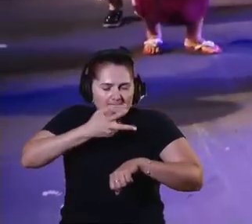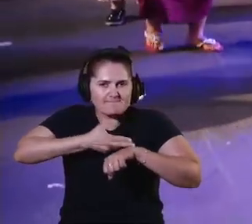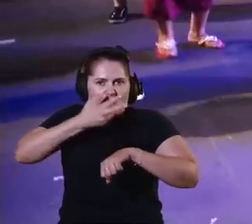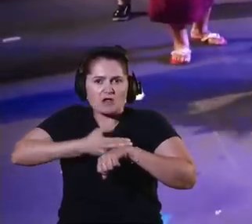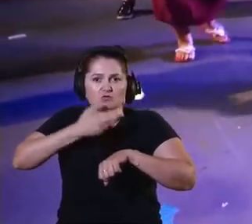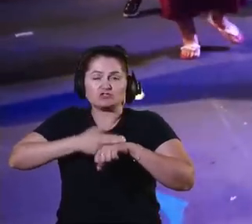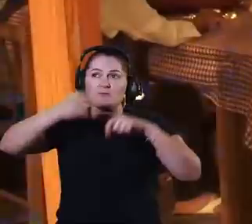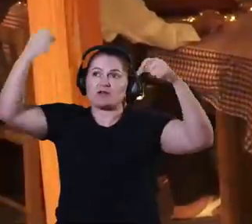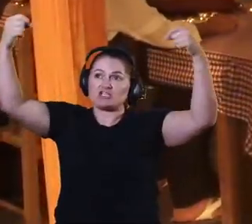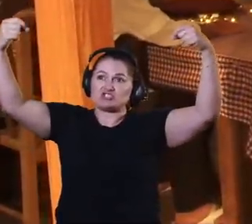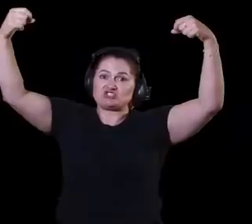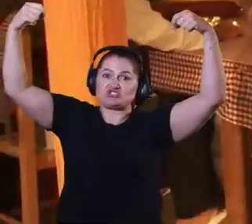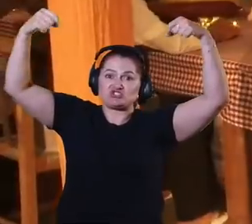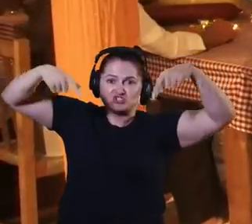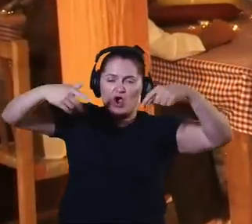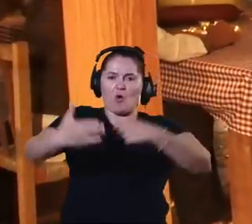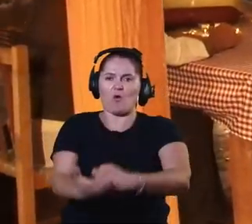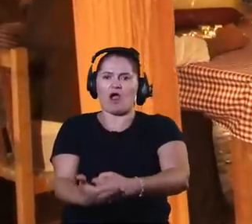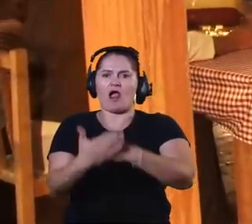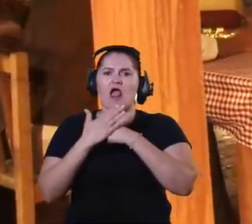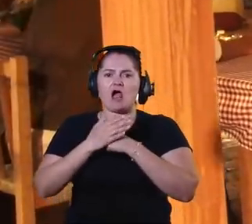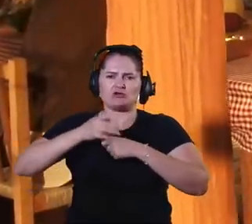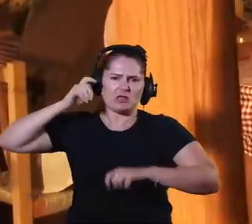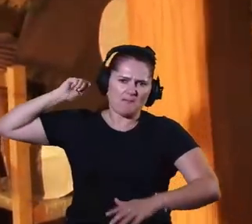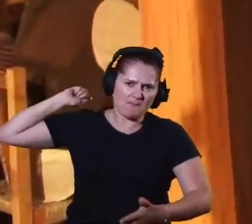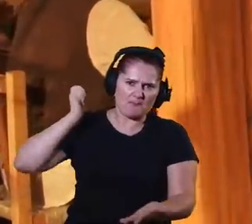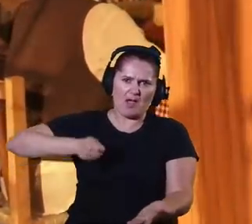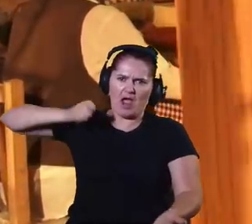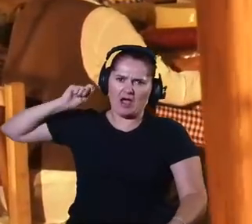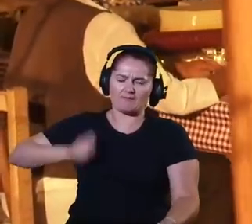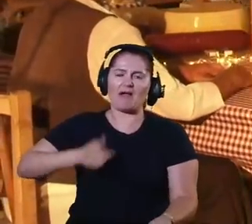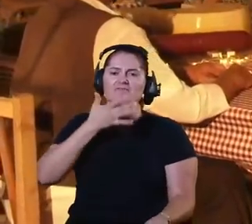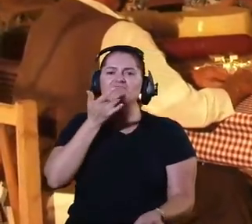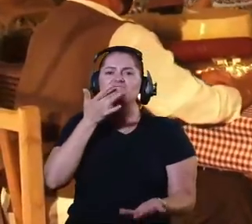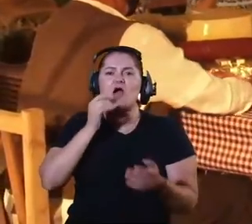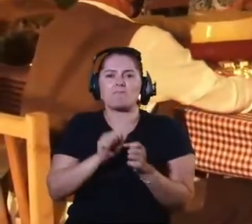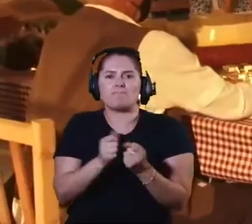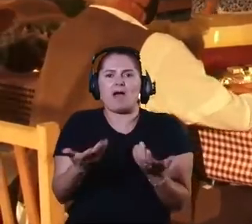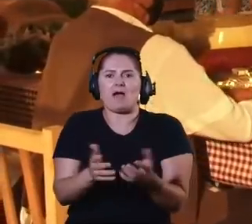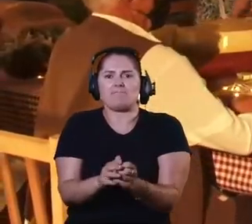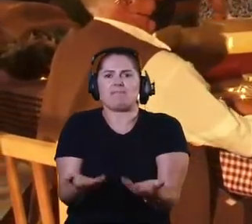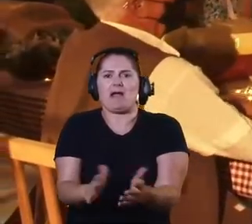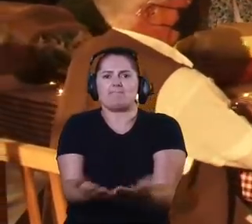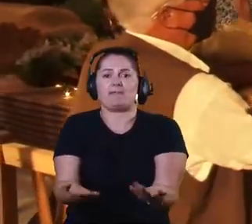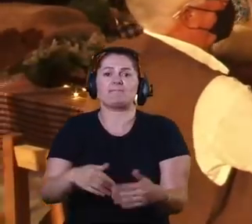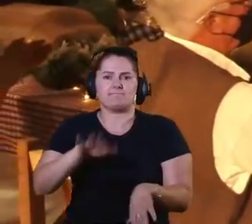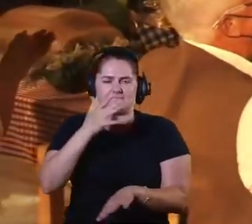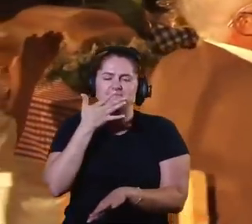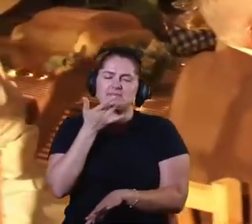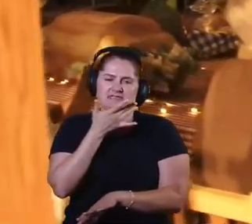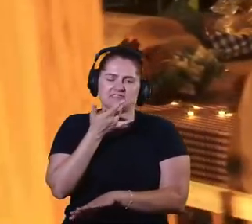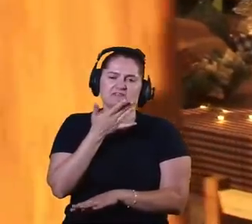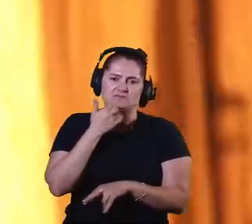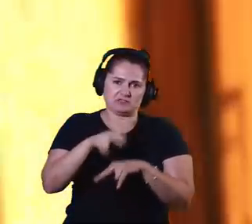favorecer no debulhar. Quanto mais quente, mais a semente, o grão se desmanchava, né,